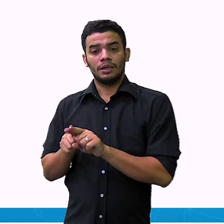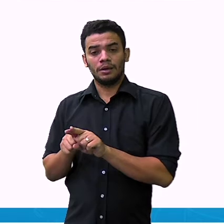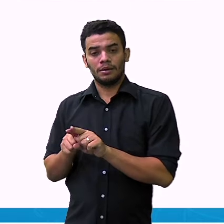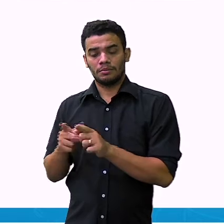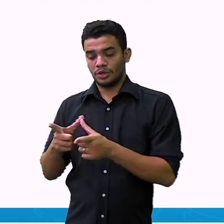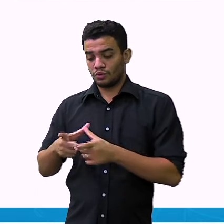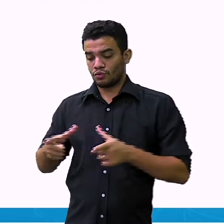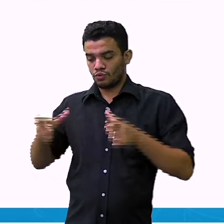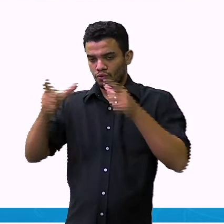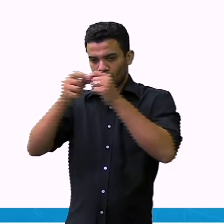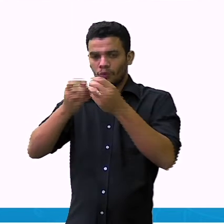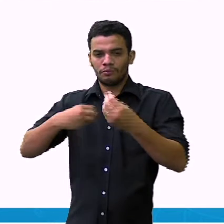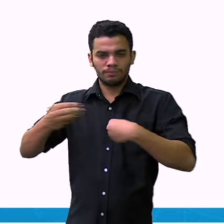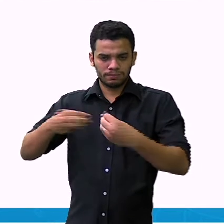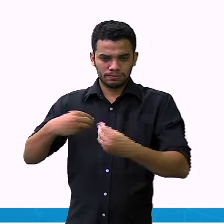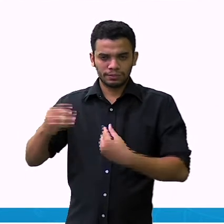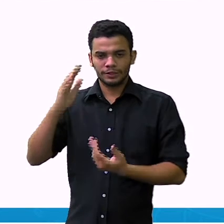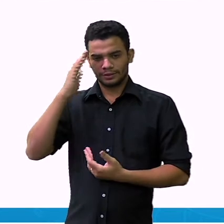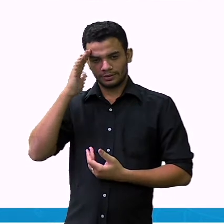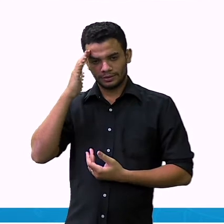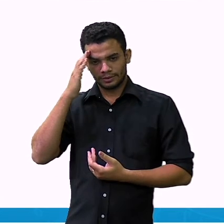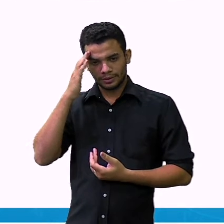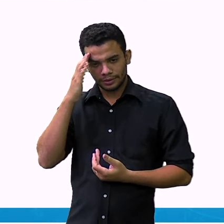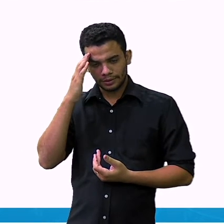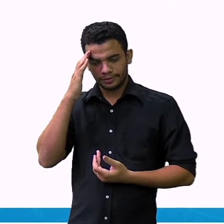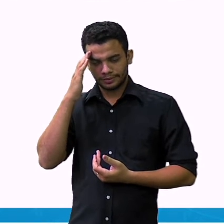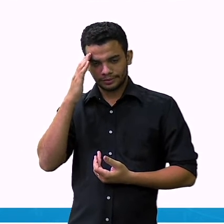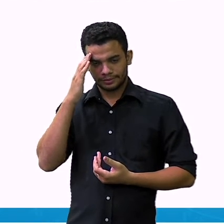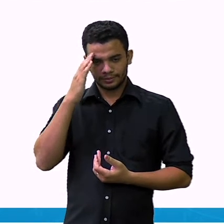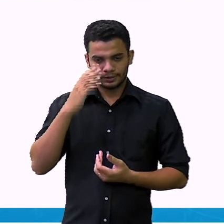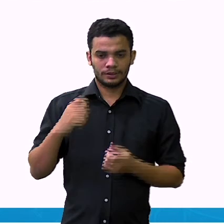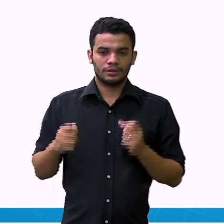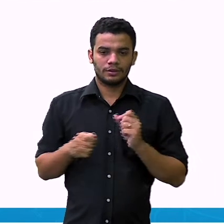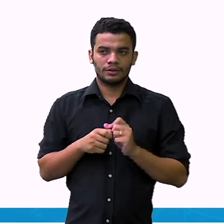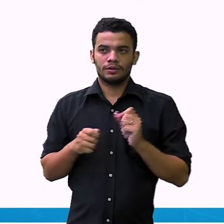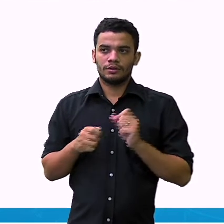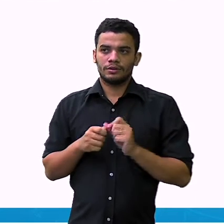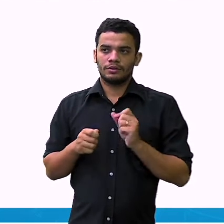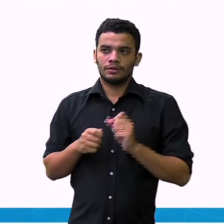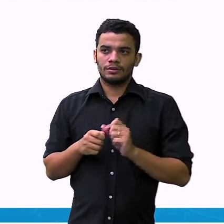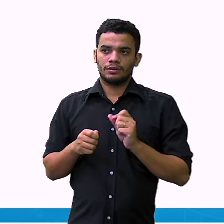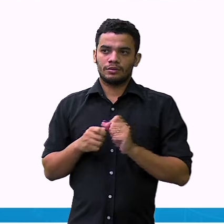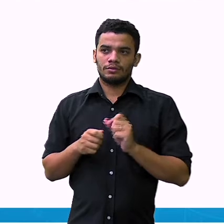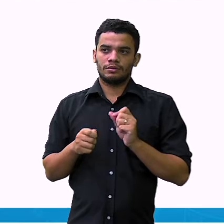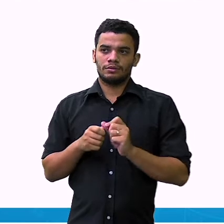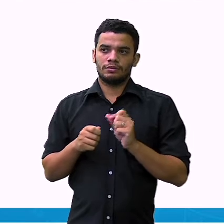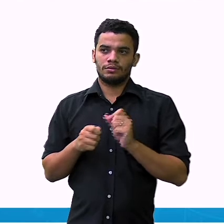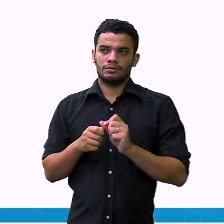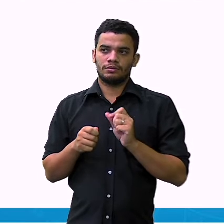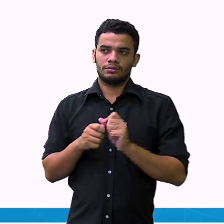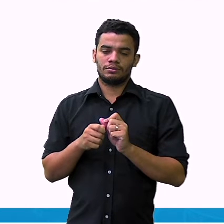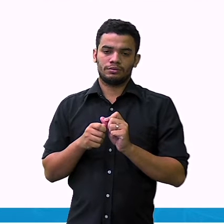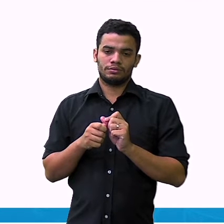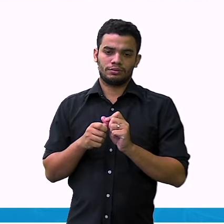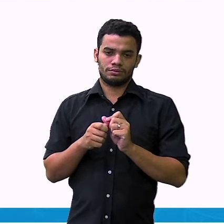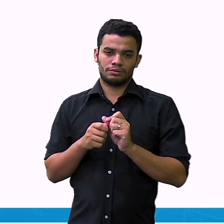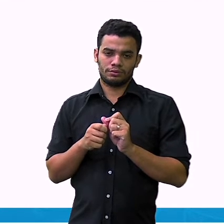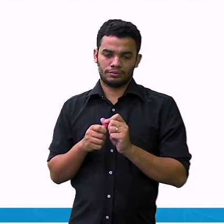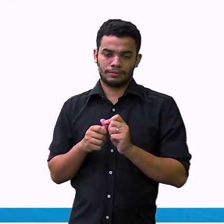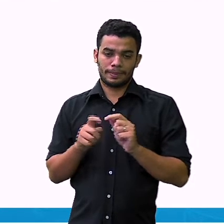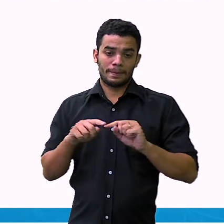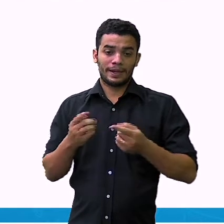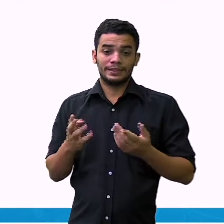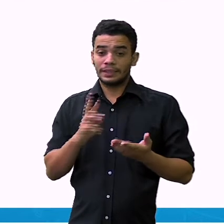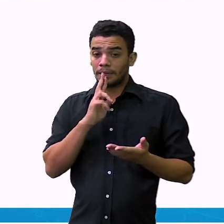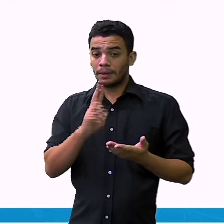juntando latinha, garrafa e as caixas, nós teríamos um total de 49. Mas a pergunta aqui é um